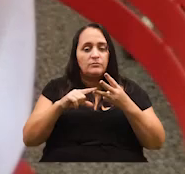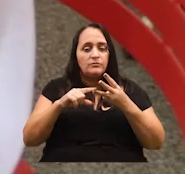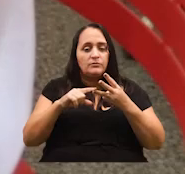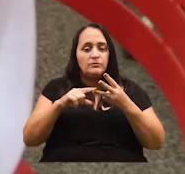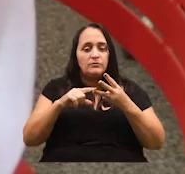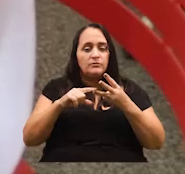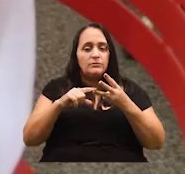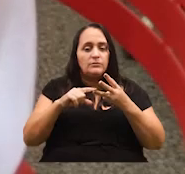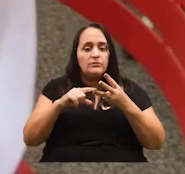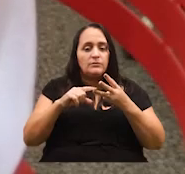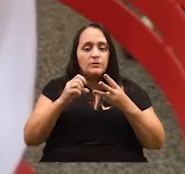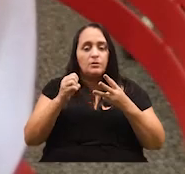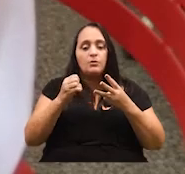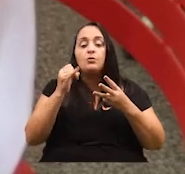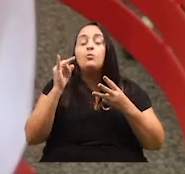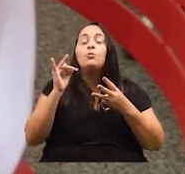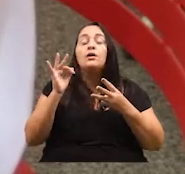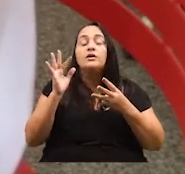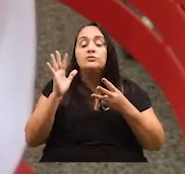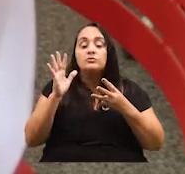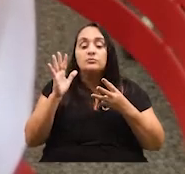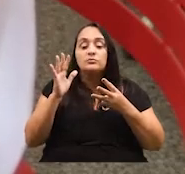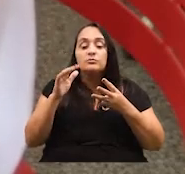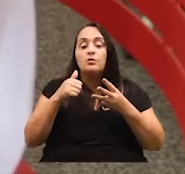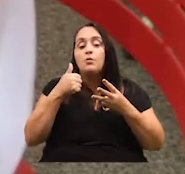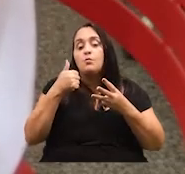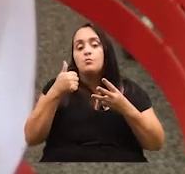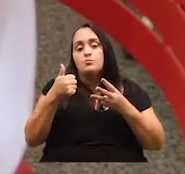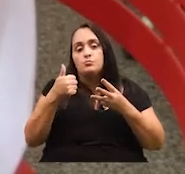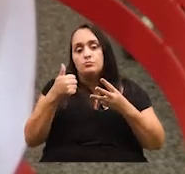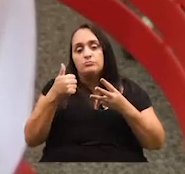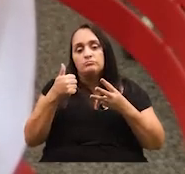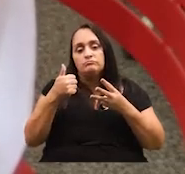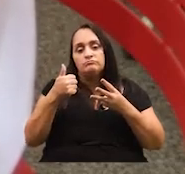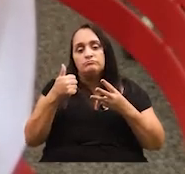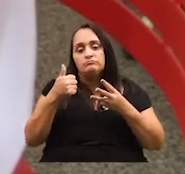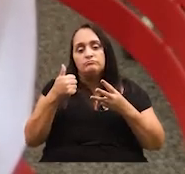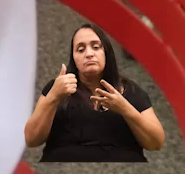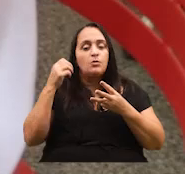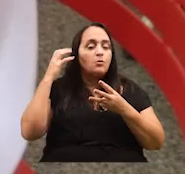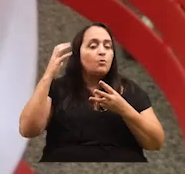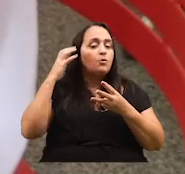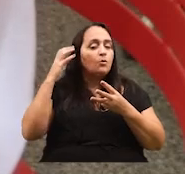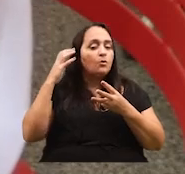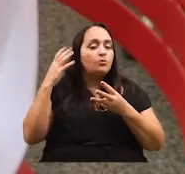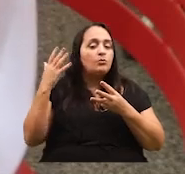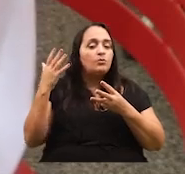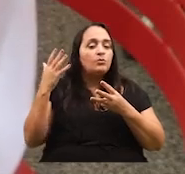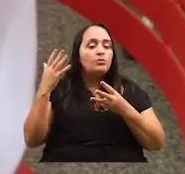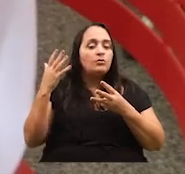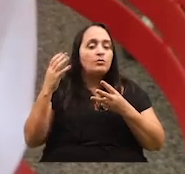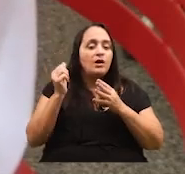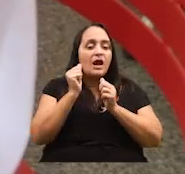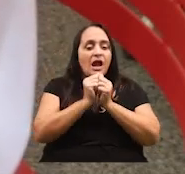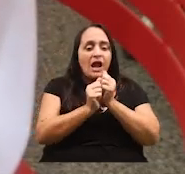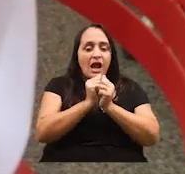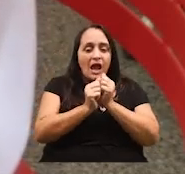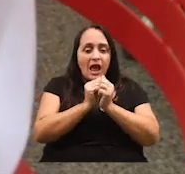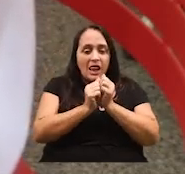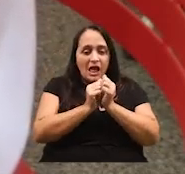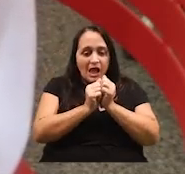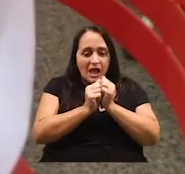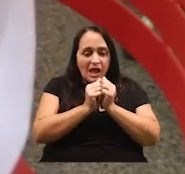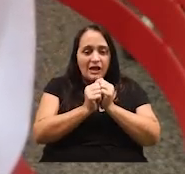coco? Quanto você botou? Que tipo de coco era? Ralado.